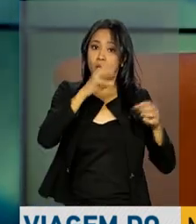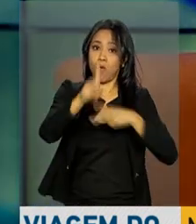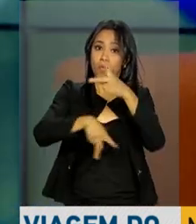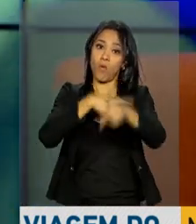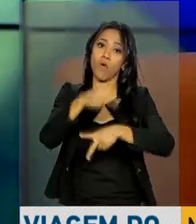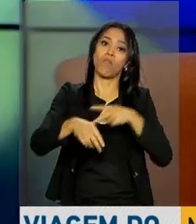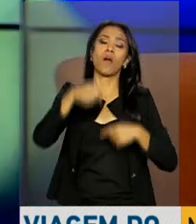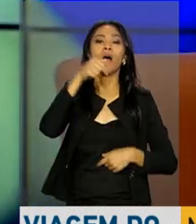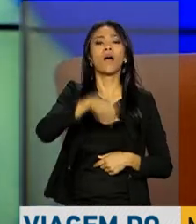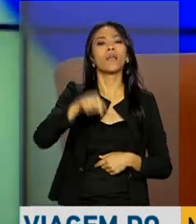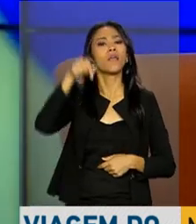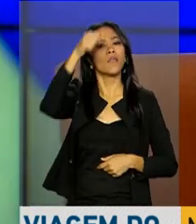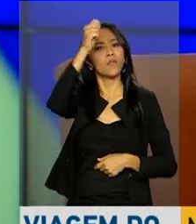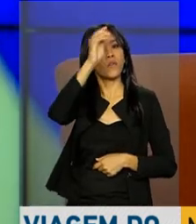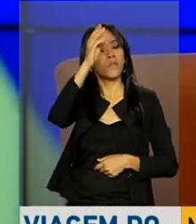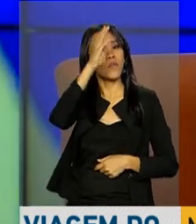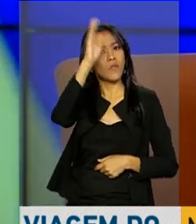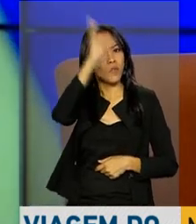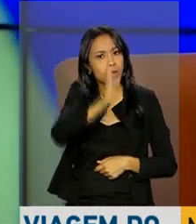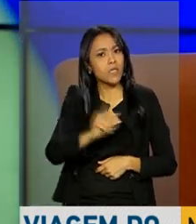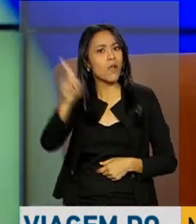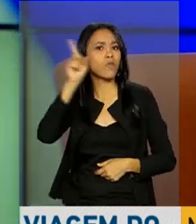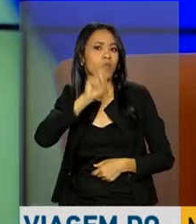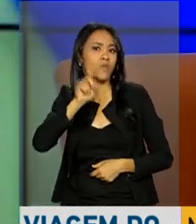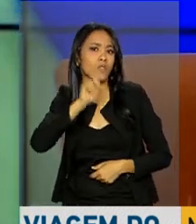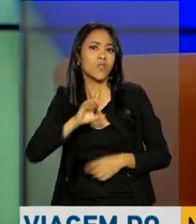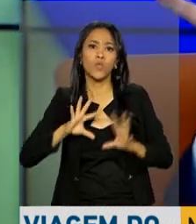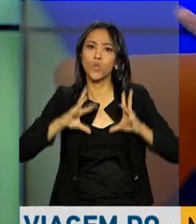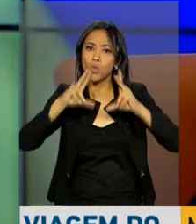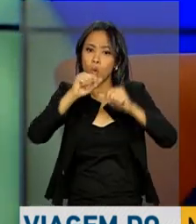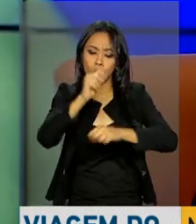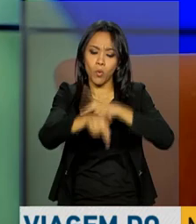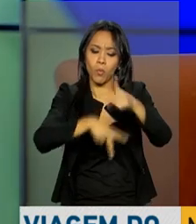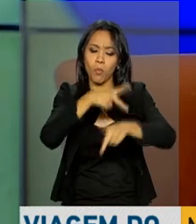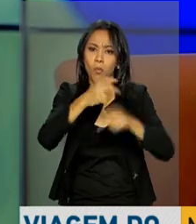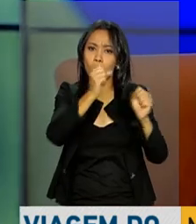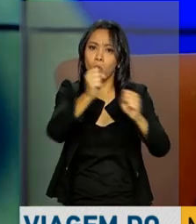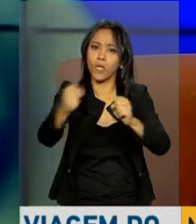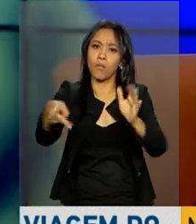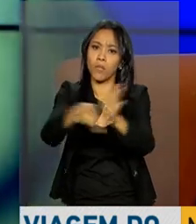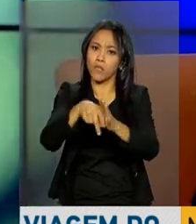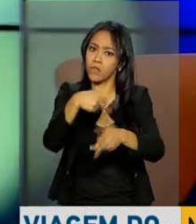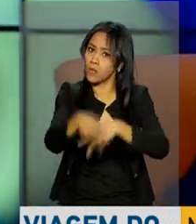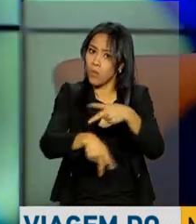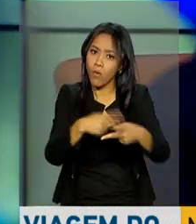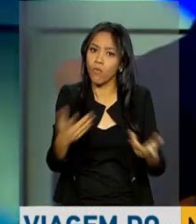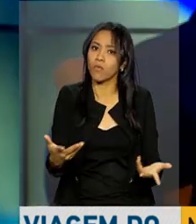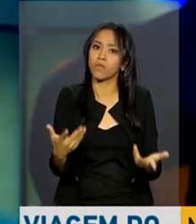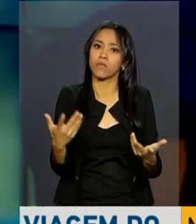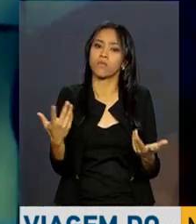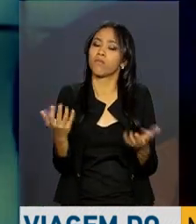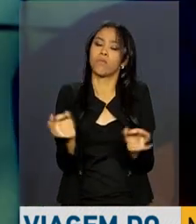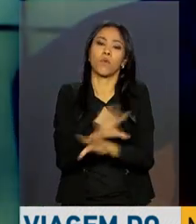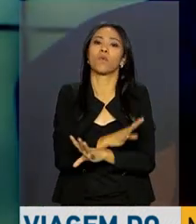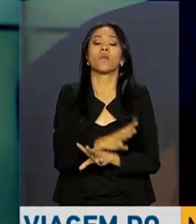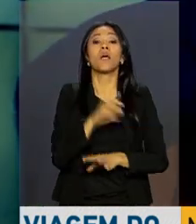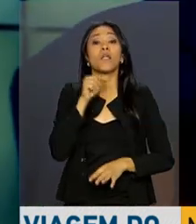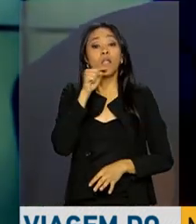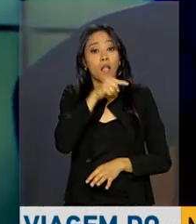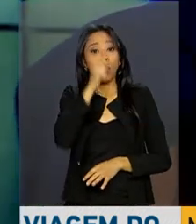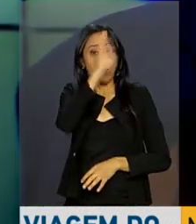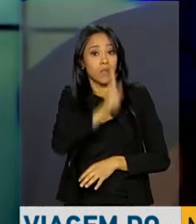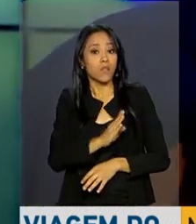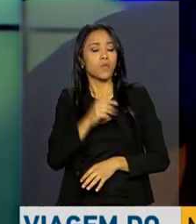como no Brasil, a regra fundante da Constituição é aquela aí: todo poder pertence ao povo. Ponto final. Então, por exemplo, no Brasil se discute muito